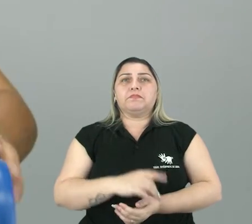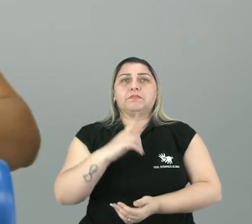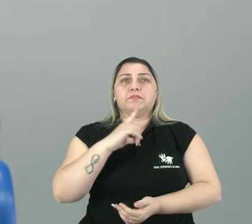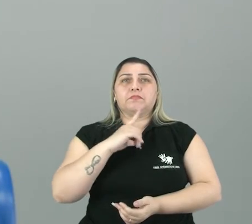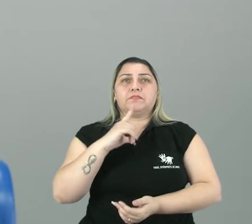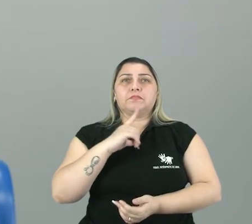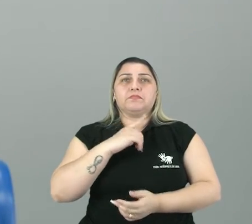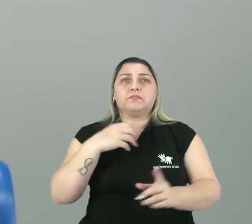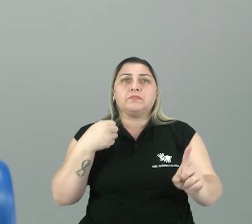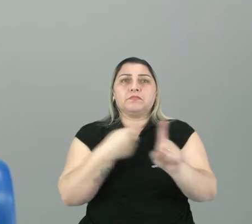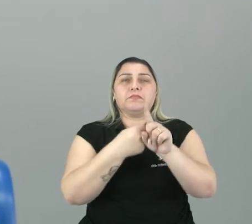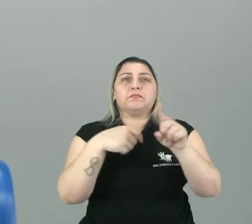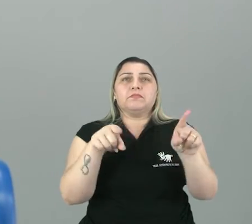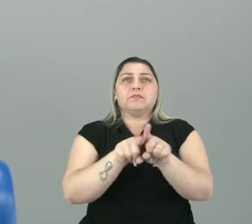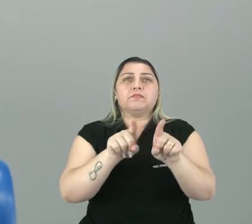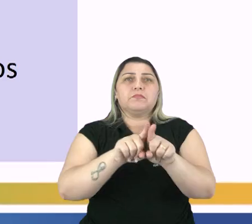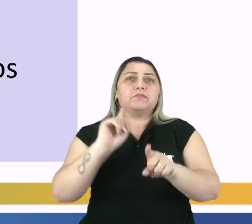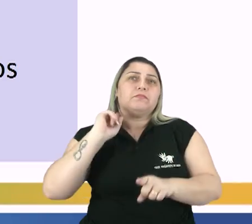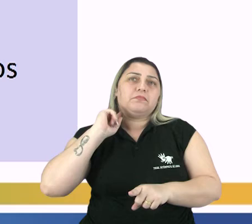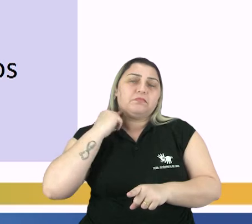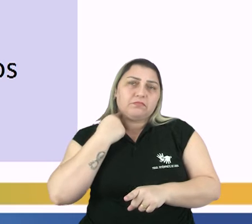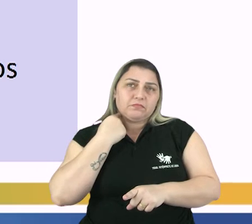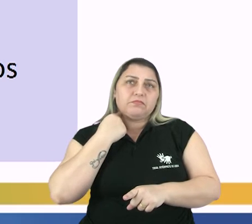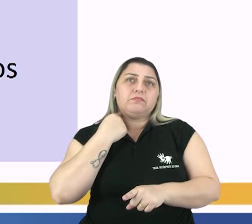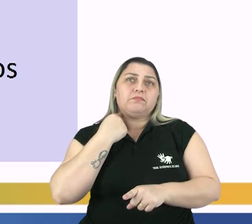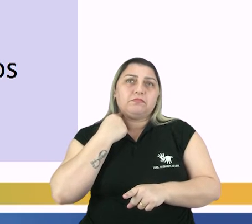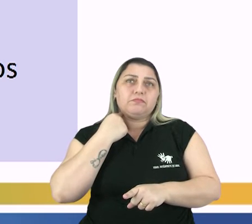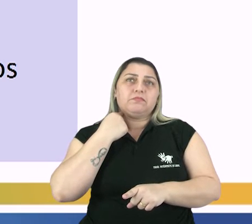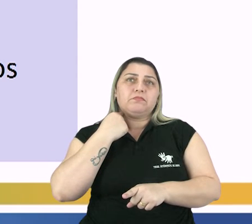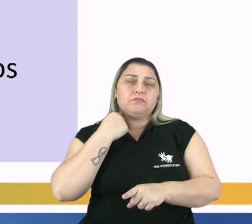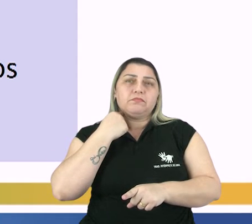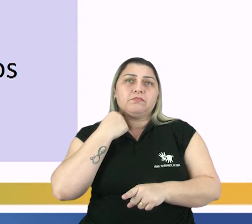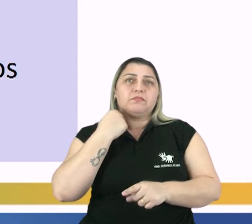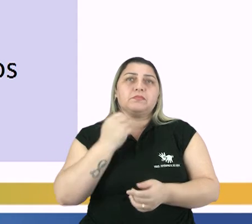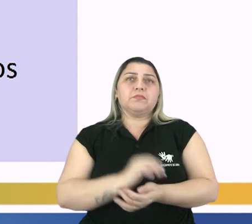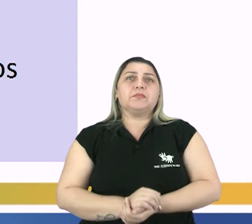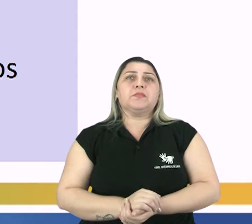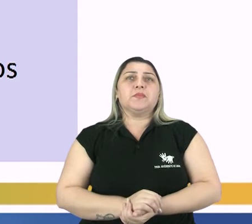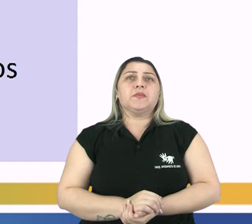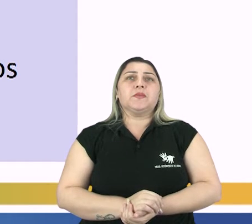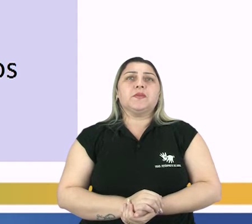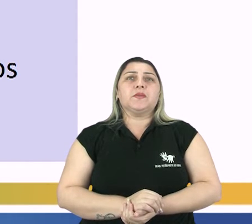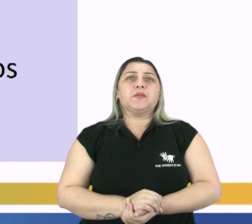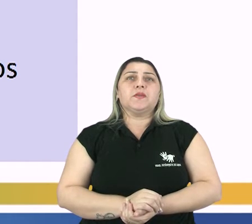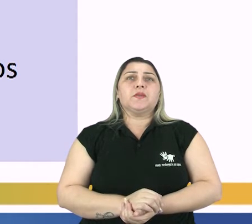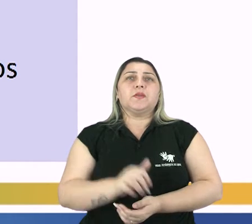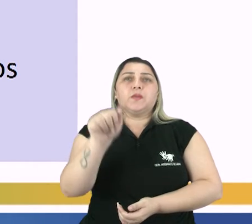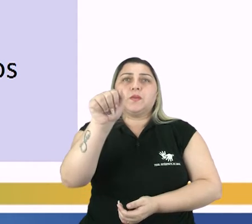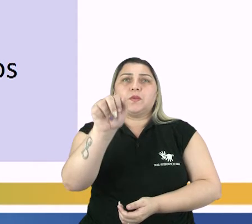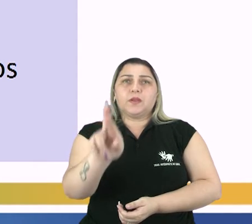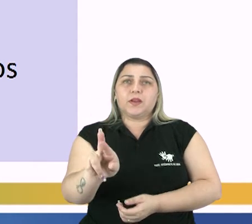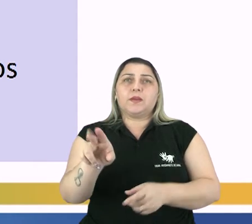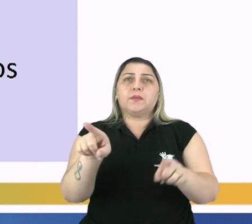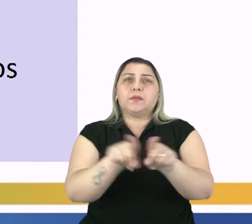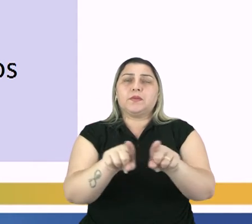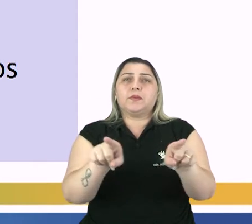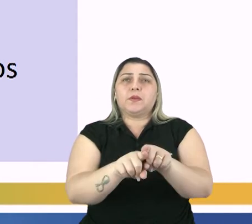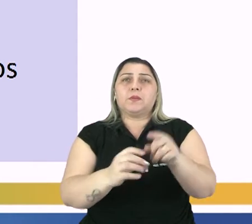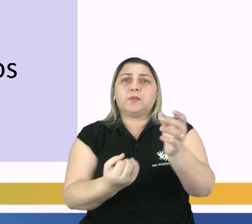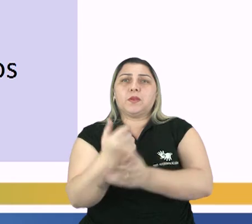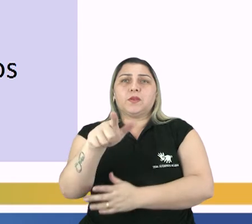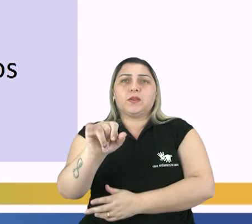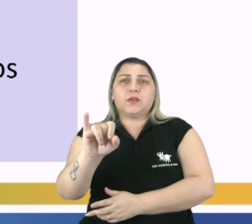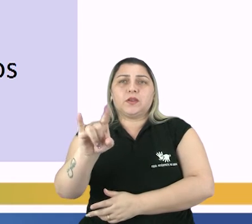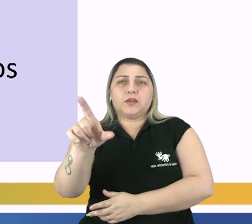os impactos ambientais, como a poluição de recursos hídricos e do ar, né? Quanto maior a quantidade de produtos no mercado, maior a produção de